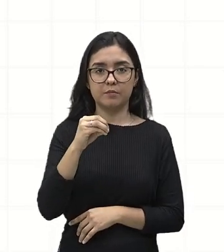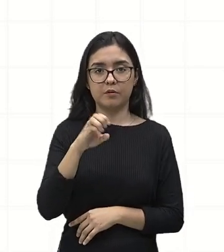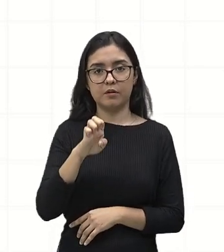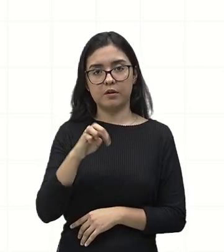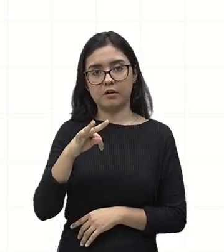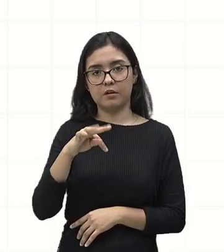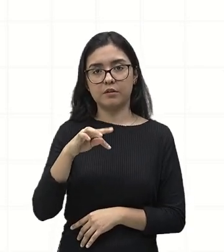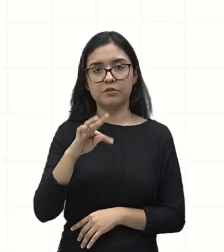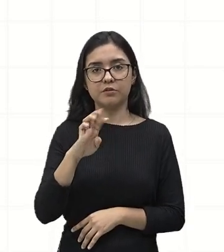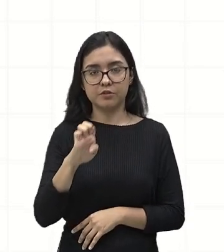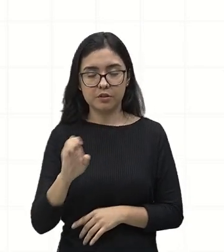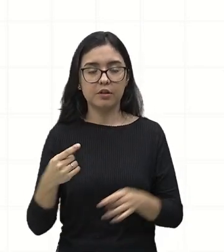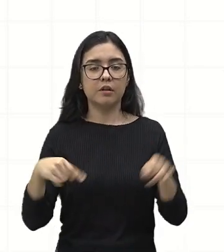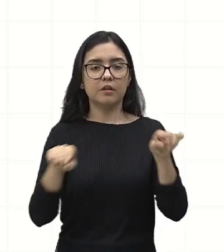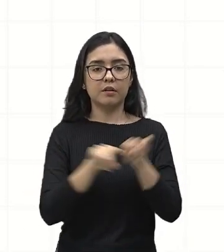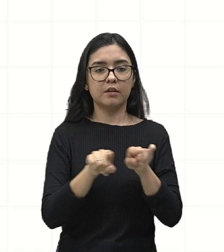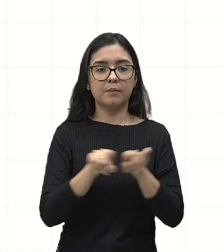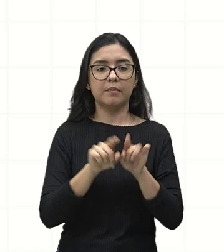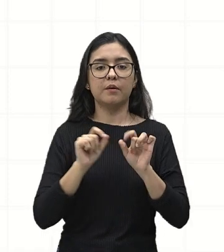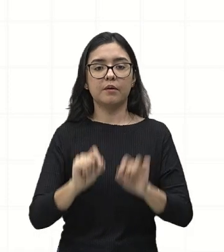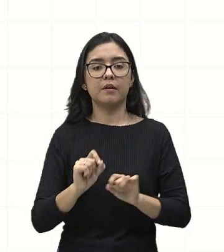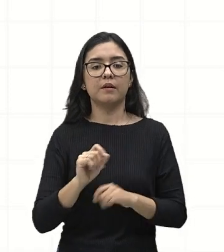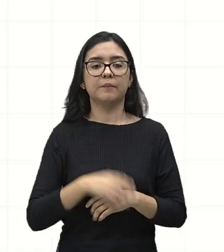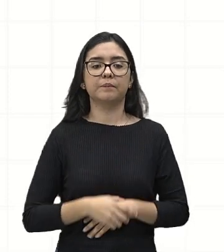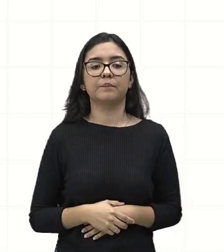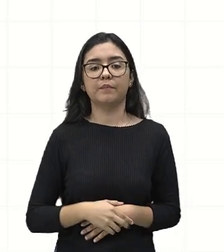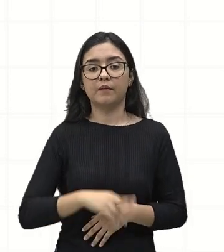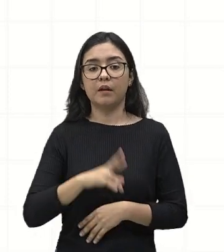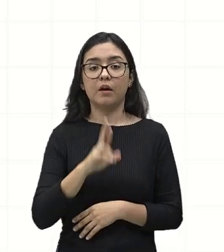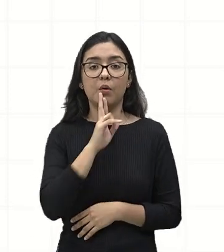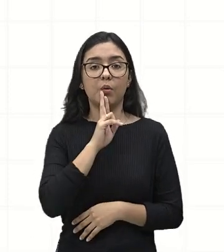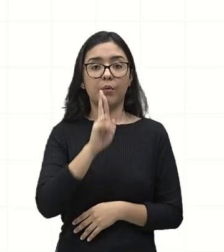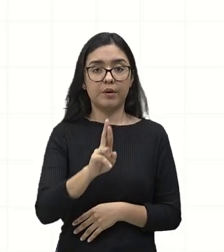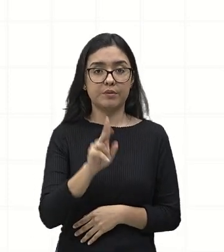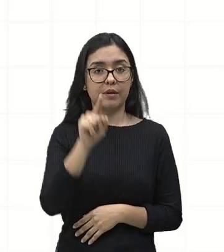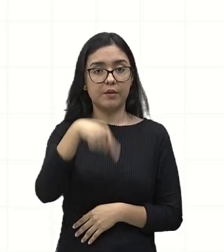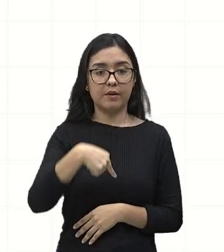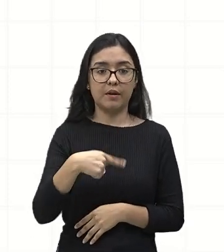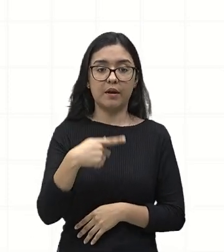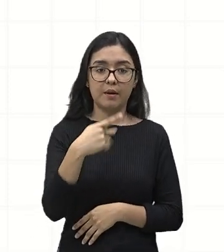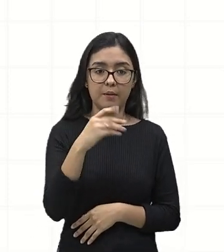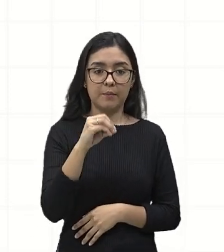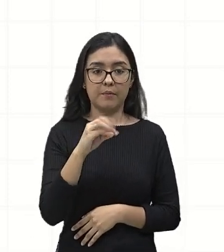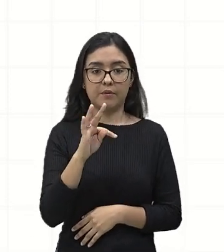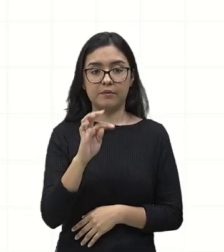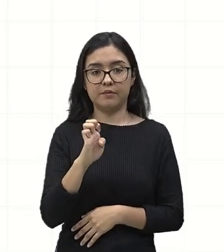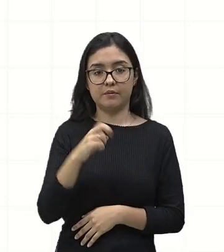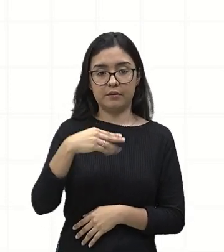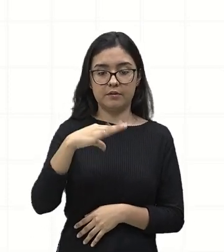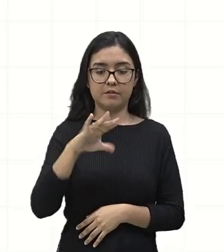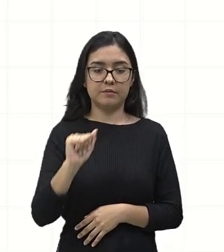resultado é a potência. Então, nós temos aqui,